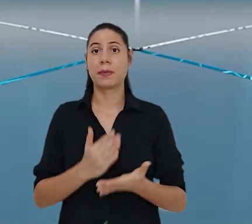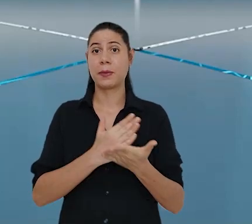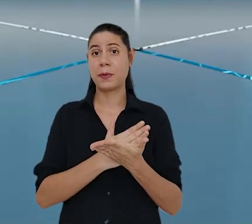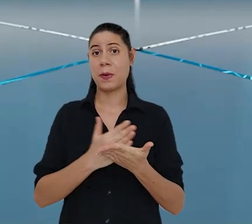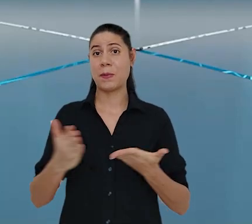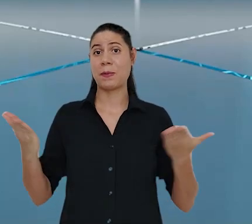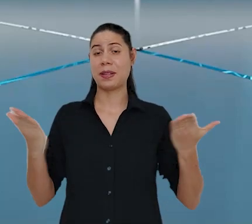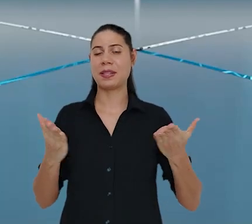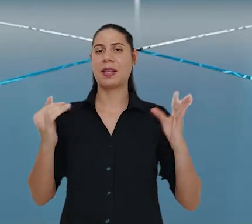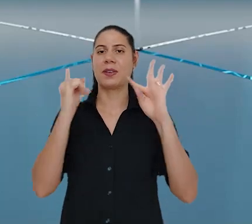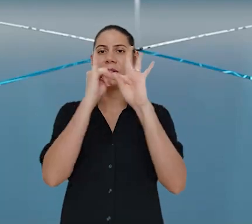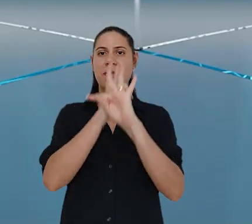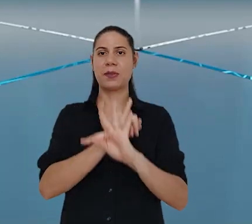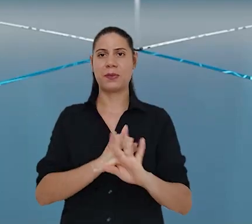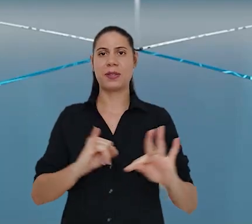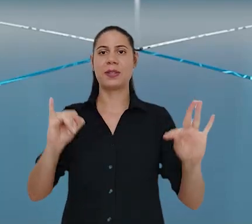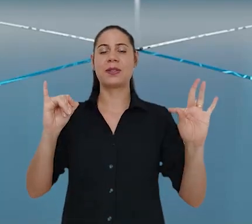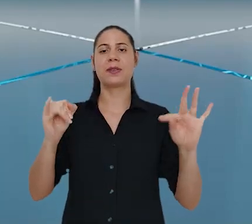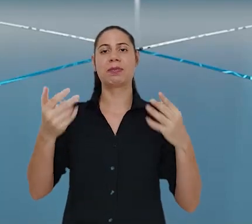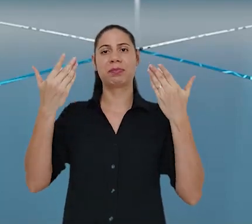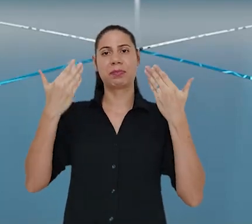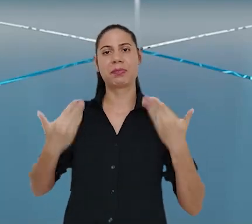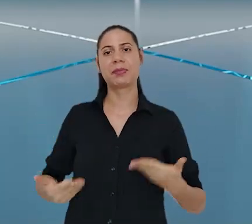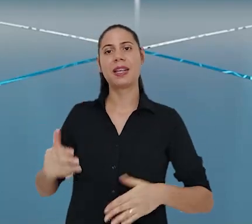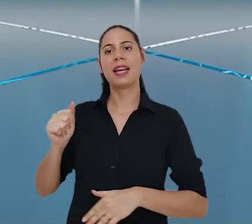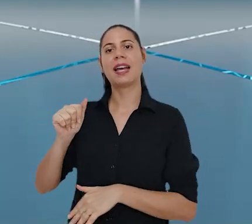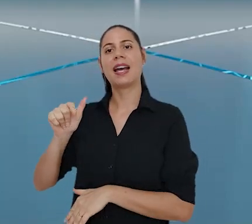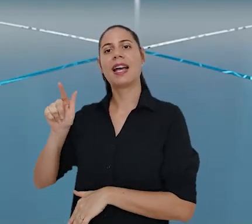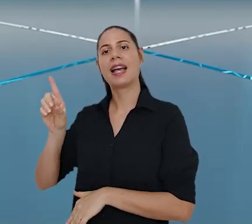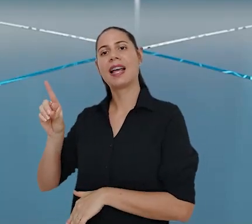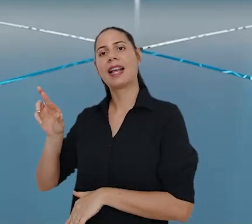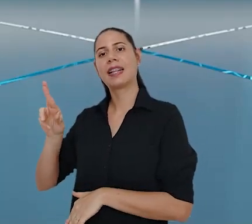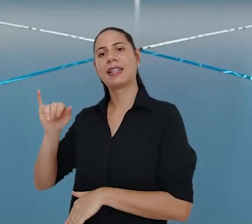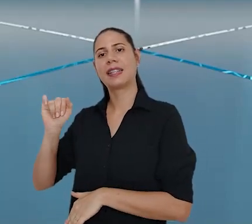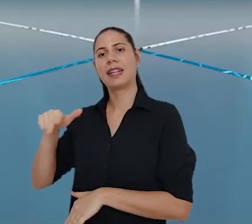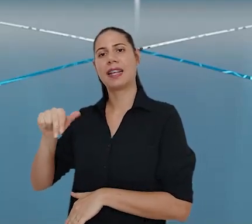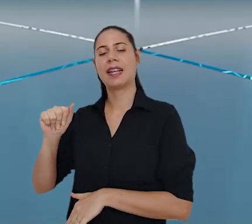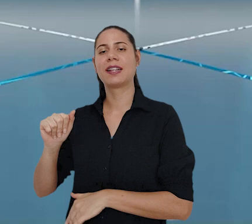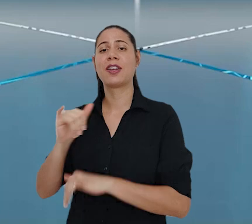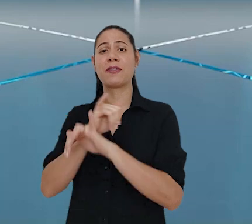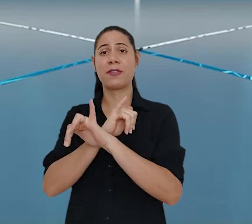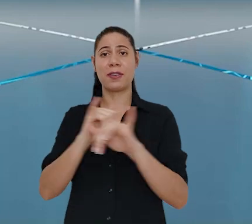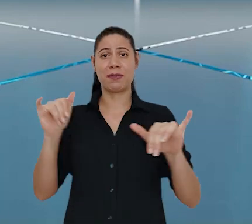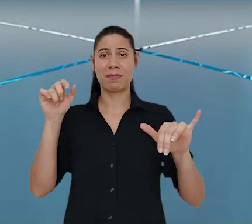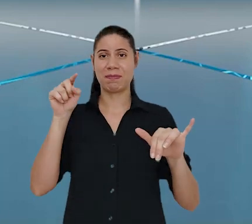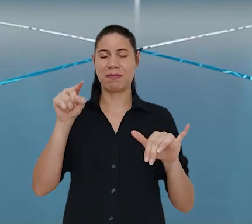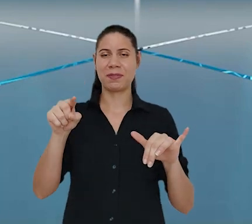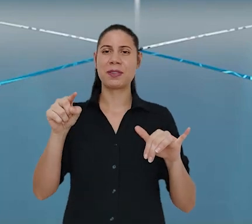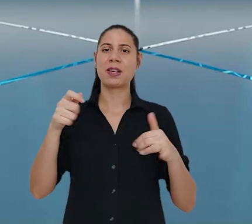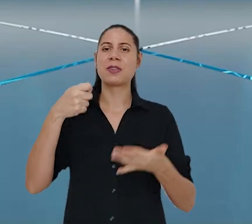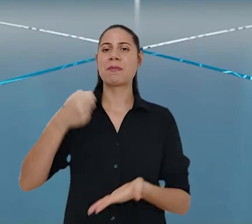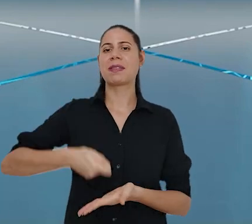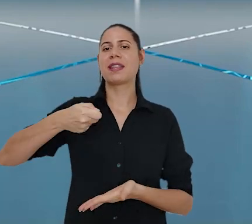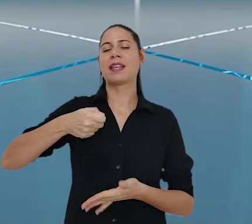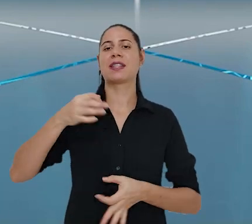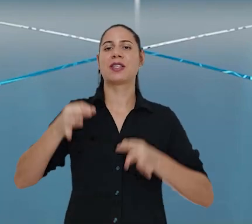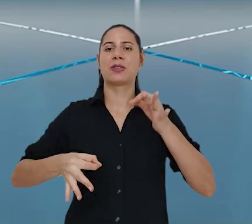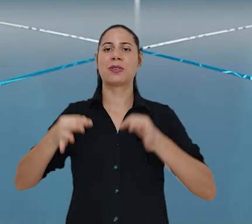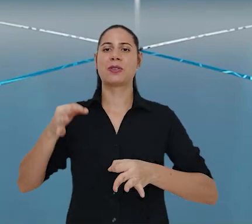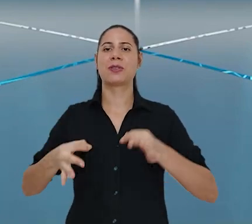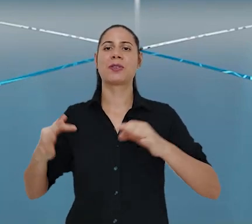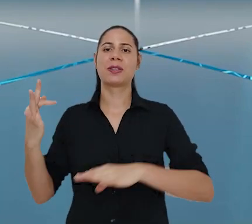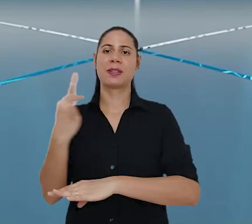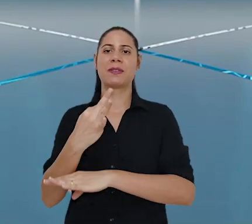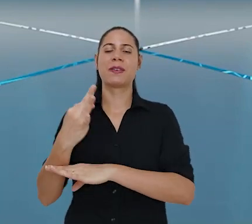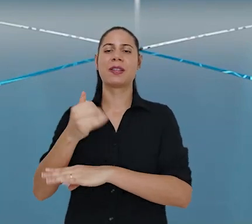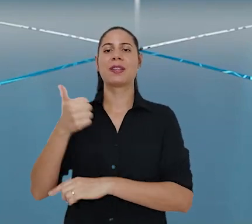Começa agora o Inteiro Teor. Eu sou Adriana Dutra e vou deixar você bem informado sobre decisões da Justiça